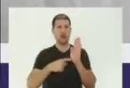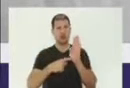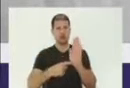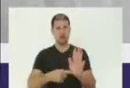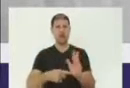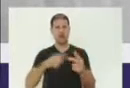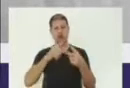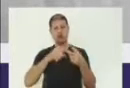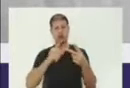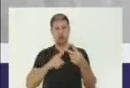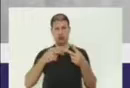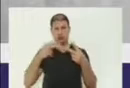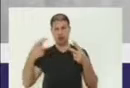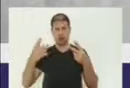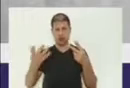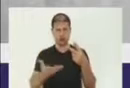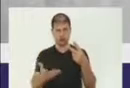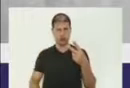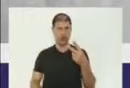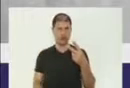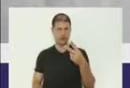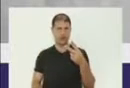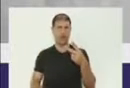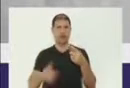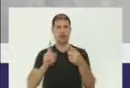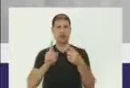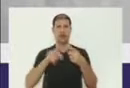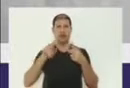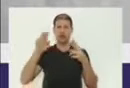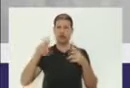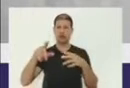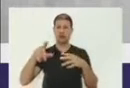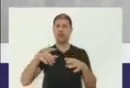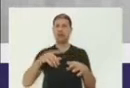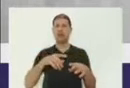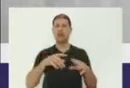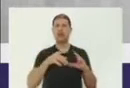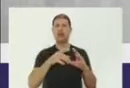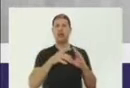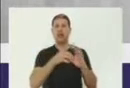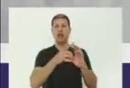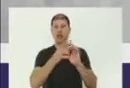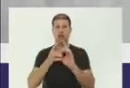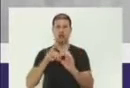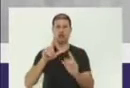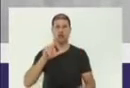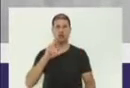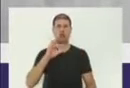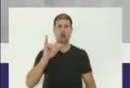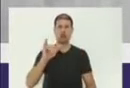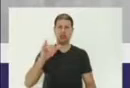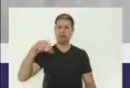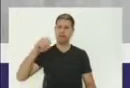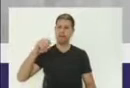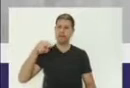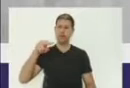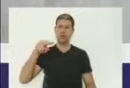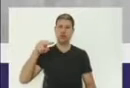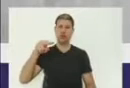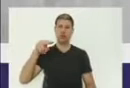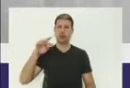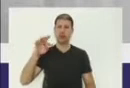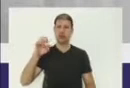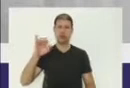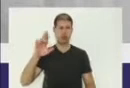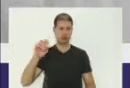noite de hoje. A primeira é sobre a rede Luci Montoro e também o AMI. A pergunta para o Estado de São